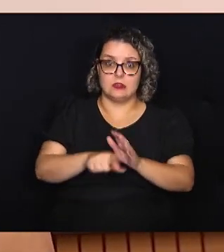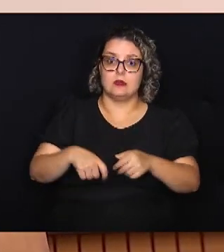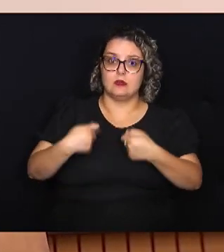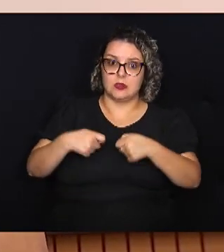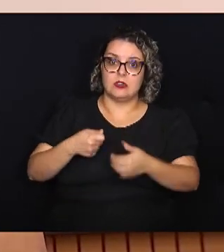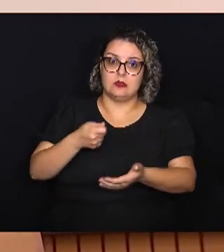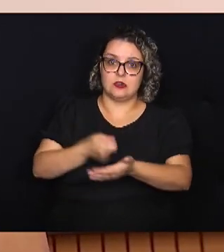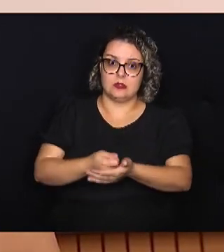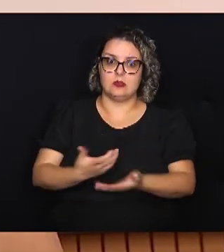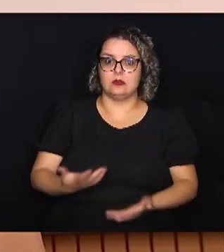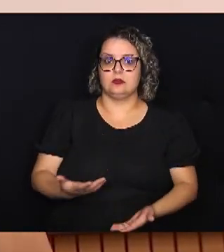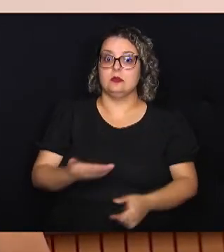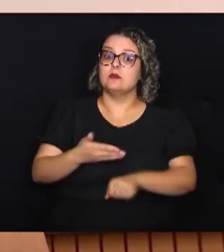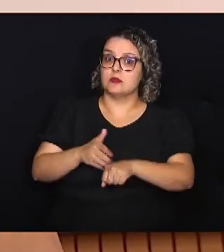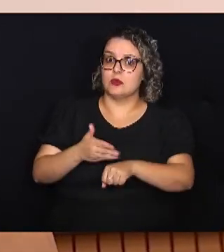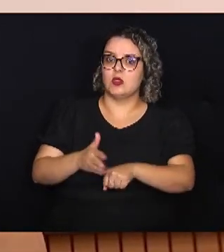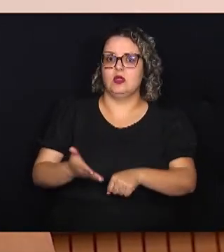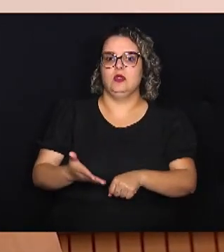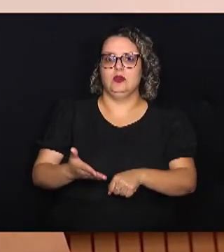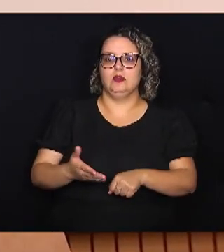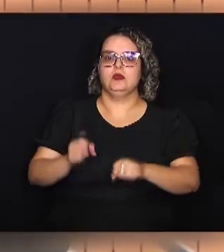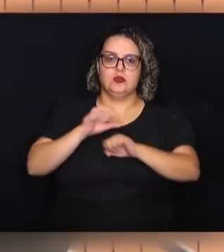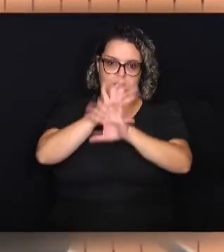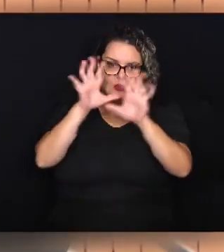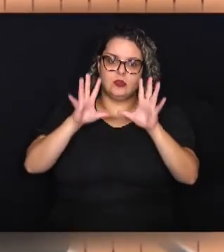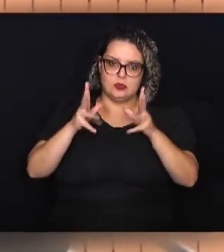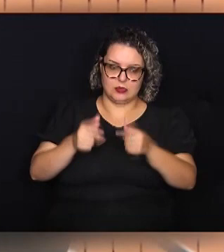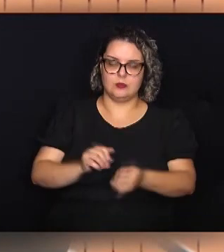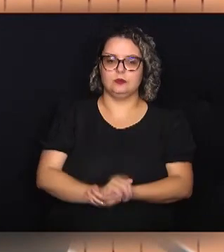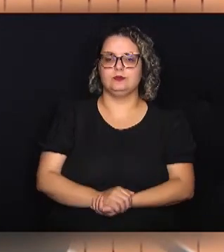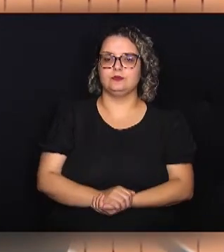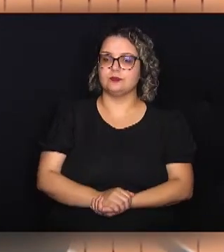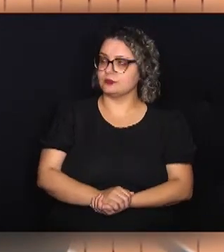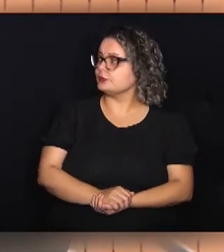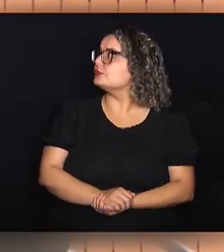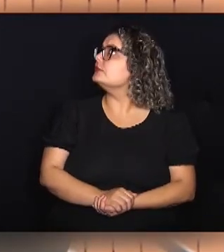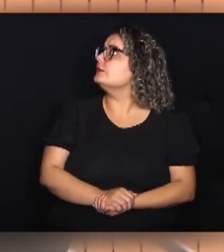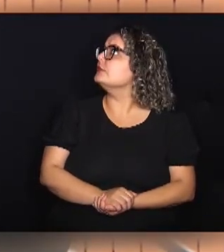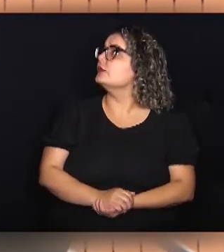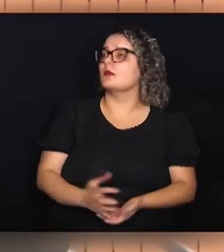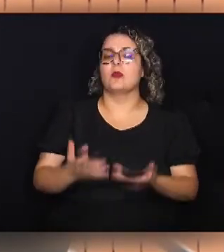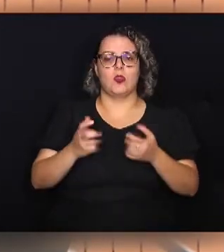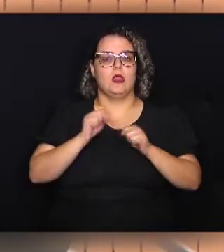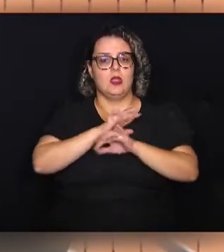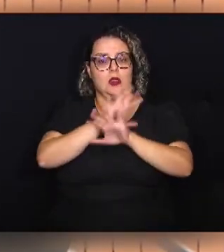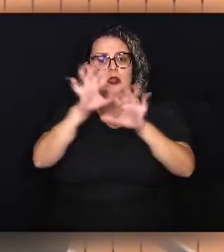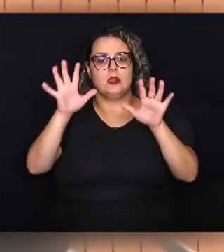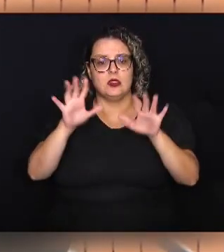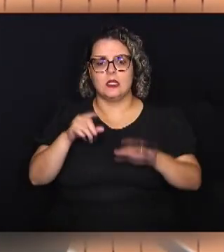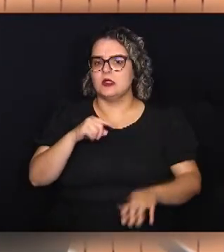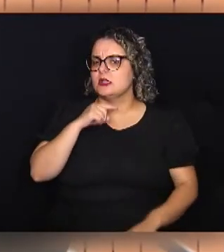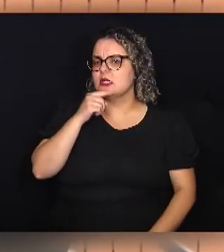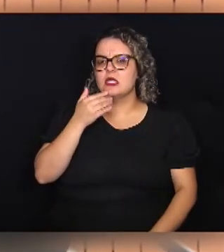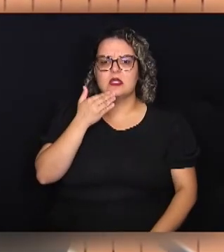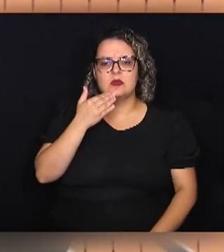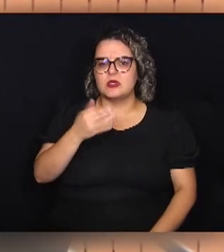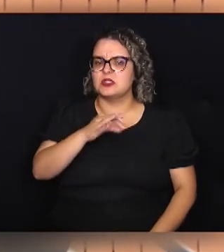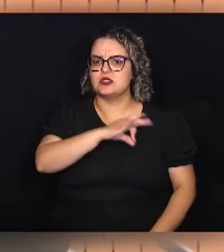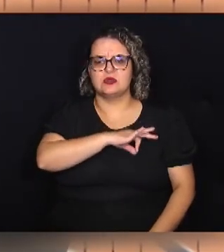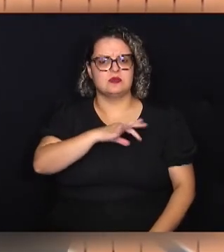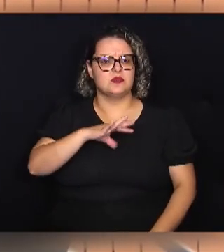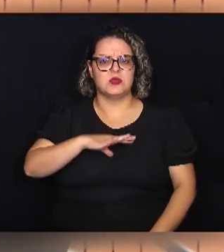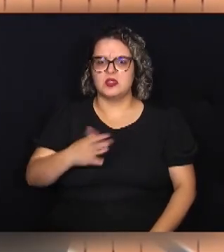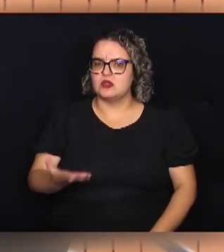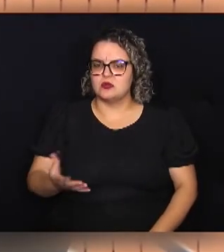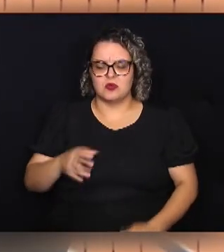aconteça de maneira prática e com clareza para todo mundo. Eu gostaria de deixar aqui bem claro que ninguém está pedindo para a Guarda Municipal